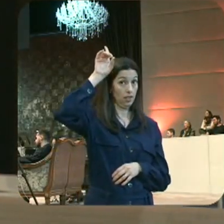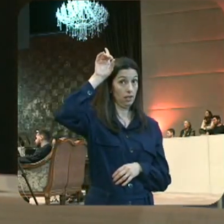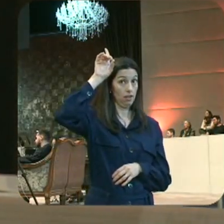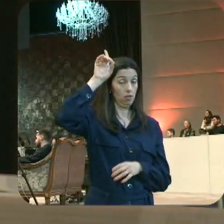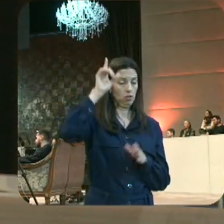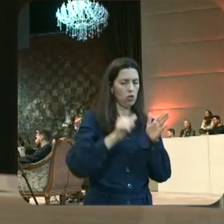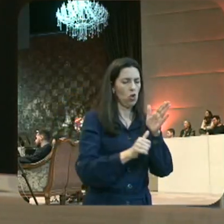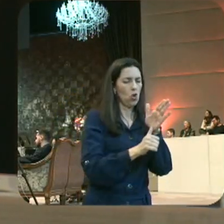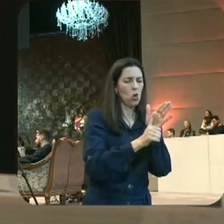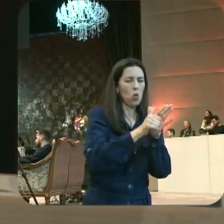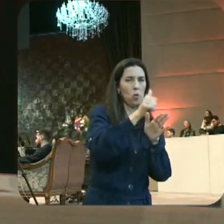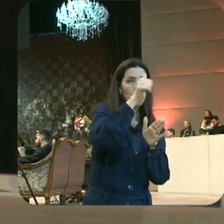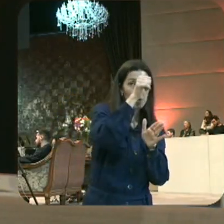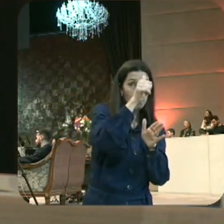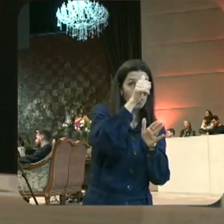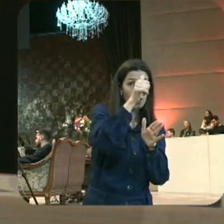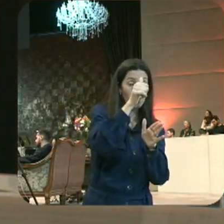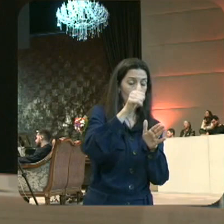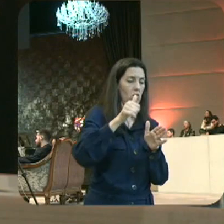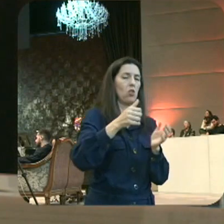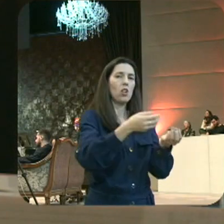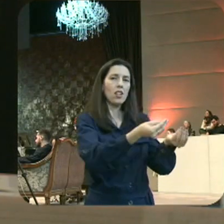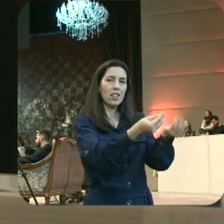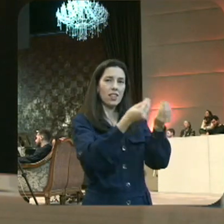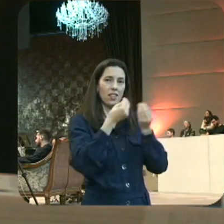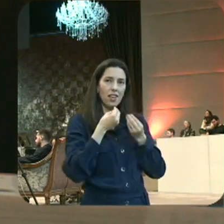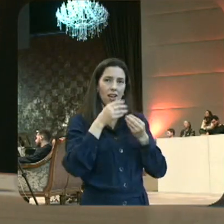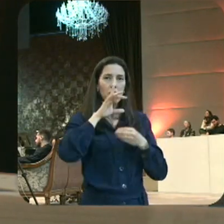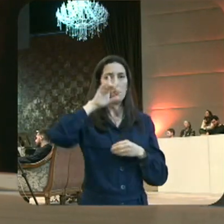todas as outras coisas seriam acrescentadas.